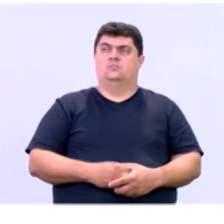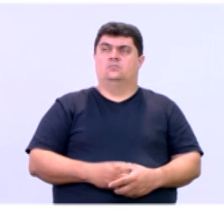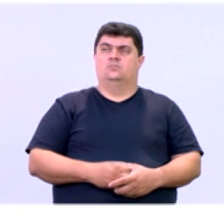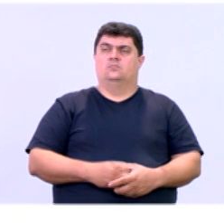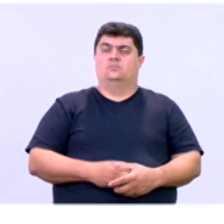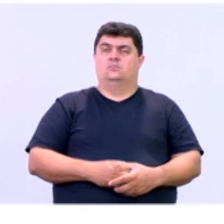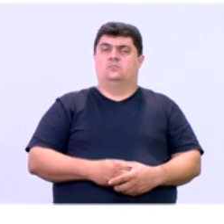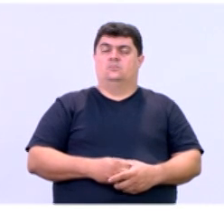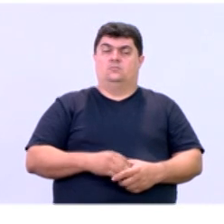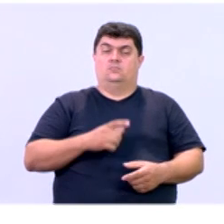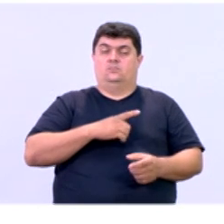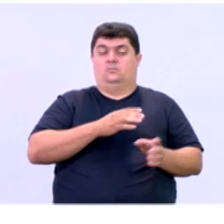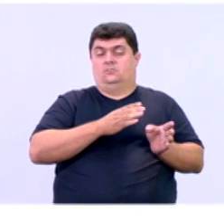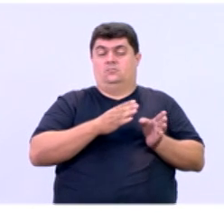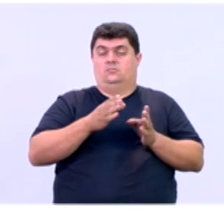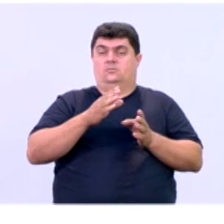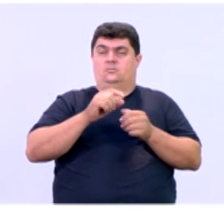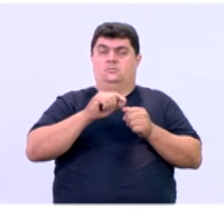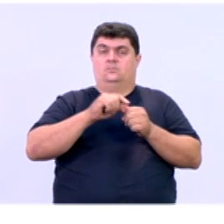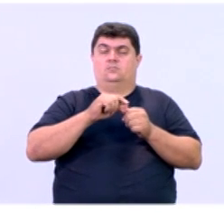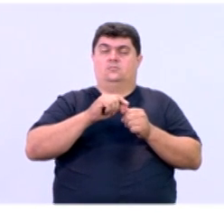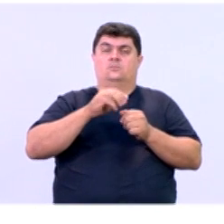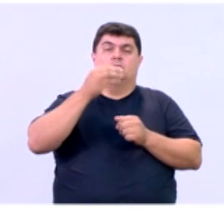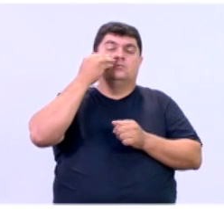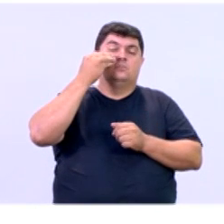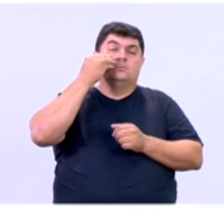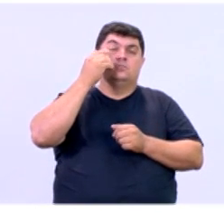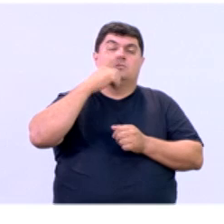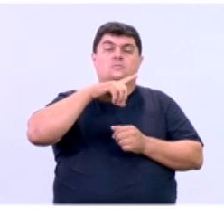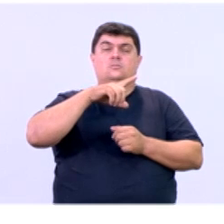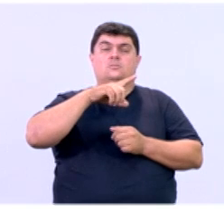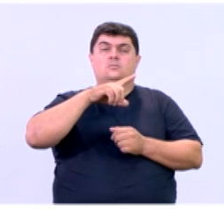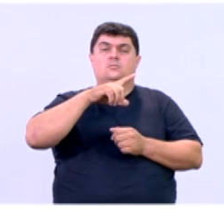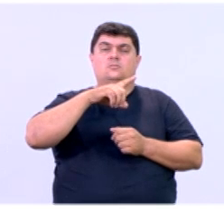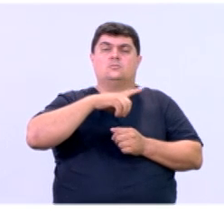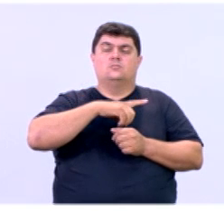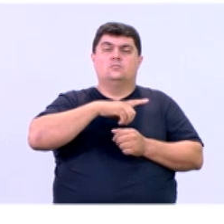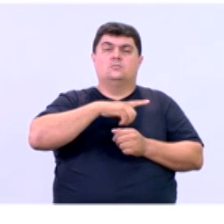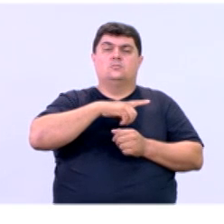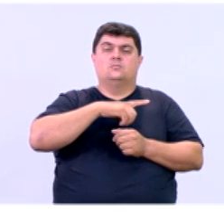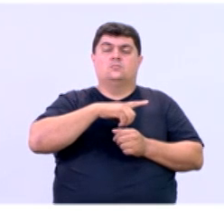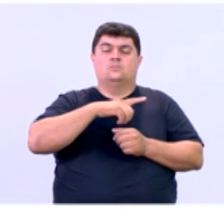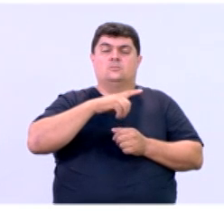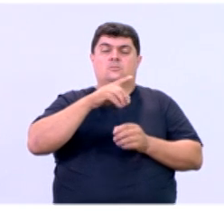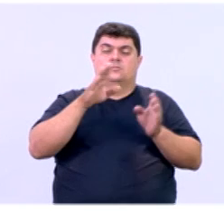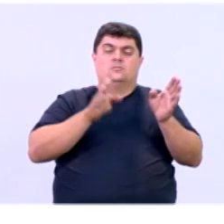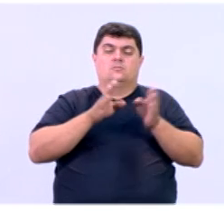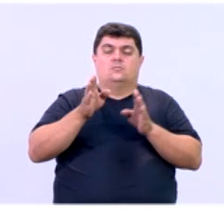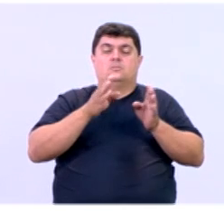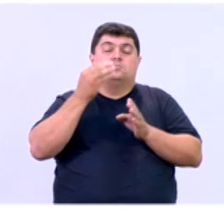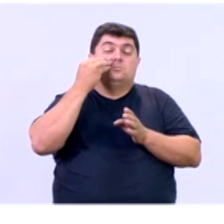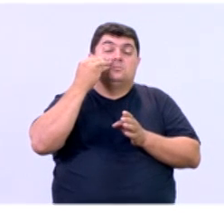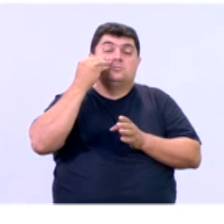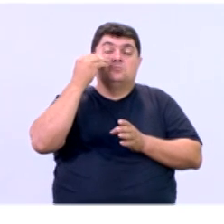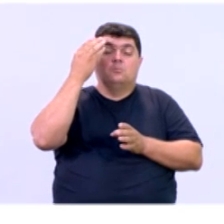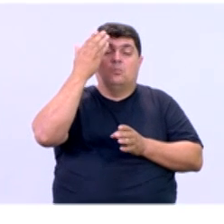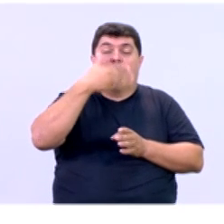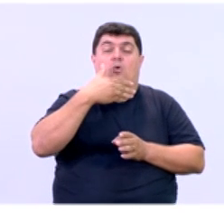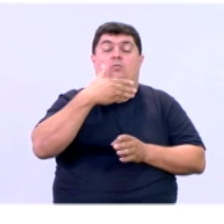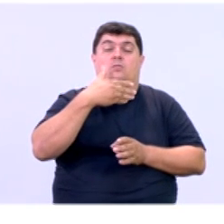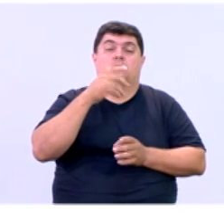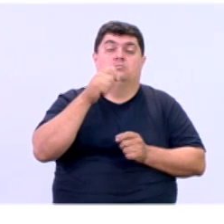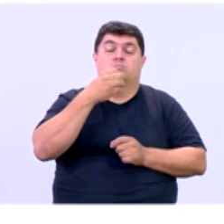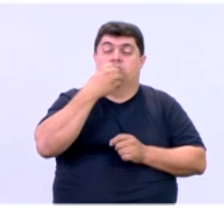Vou ampliar aqui e aí eu vou fazer a execução em 2 navegadores diferentes para vocês verem que a